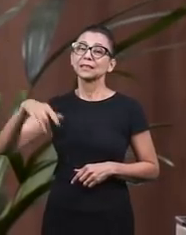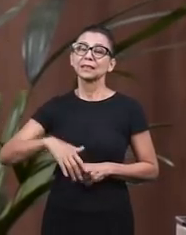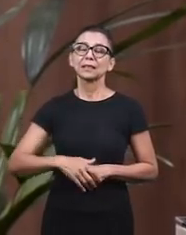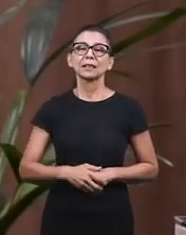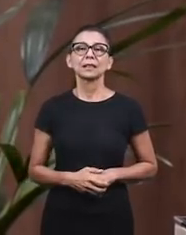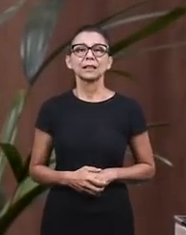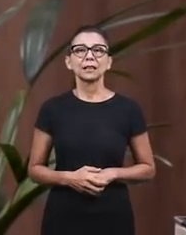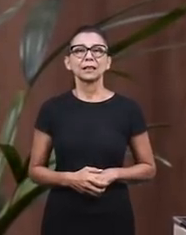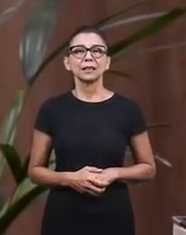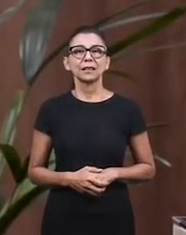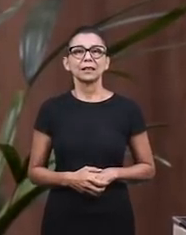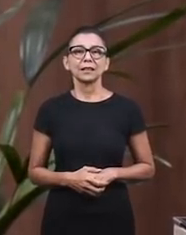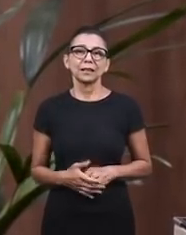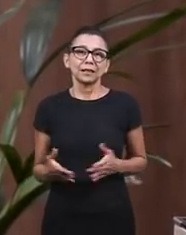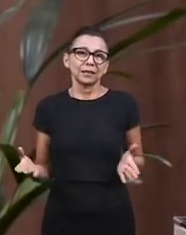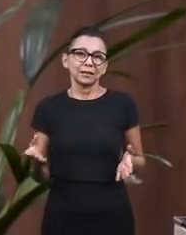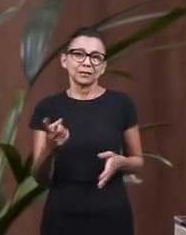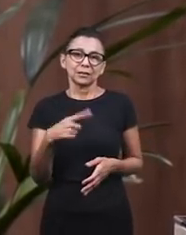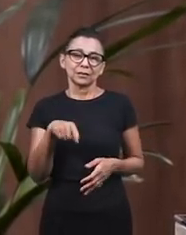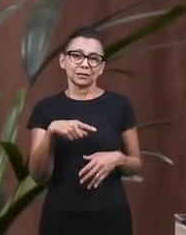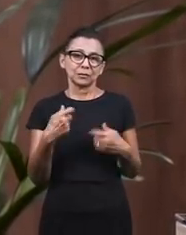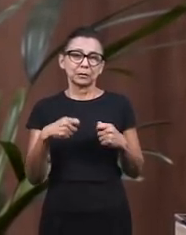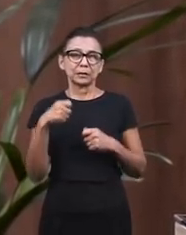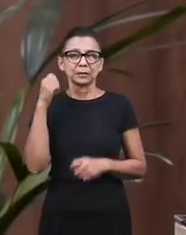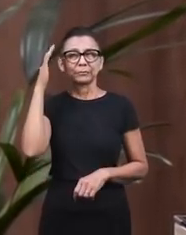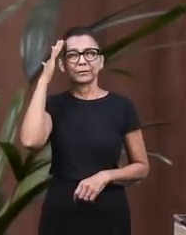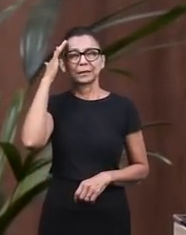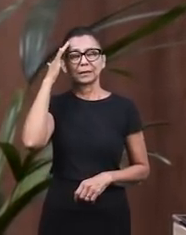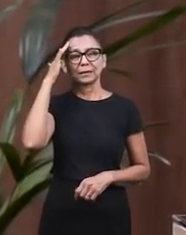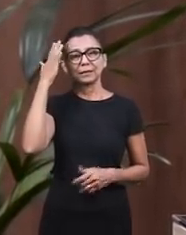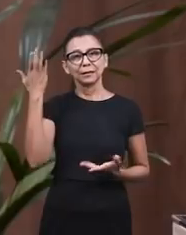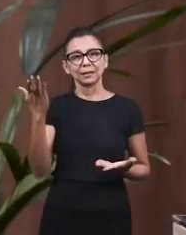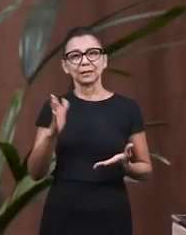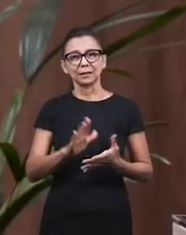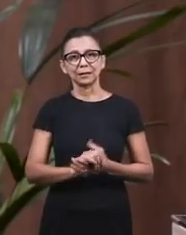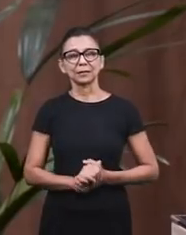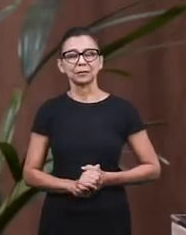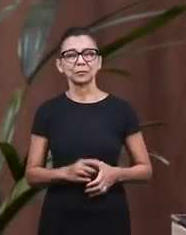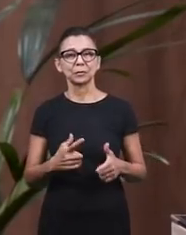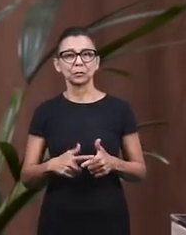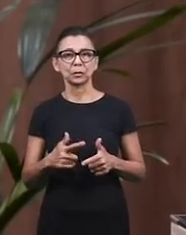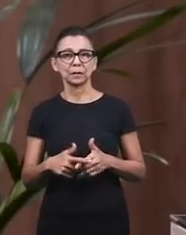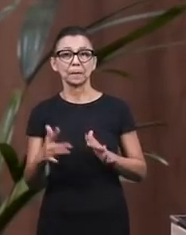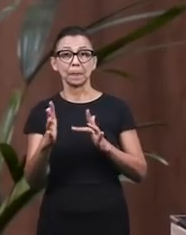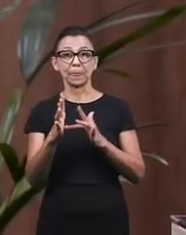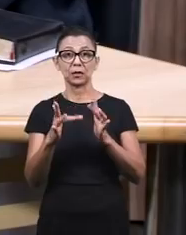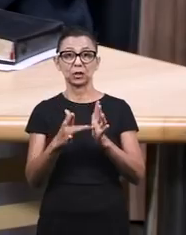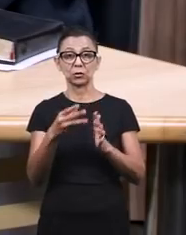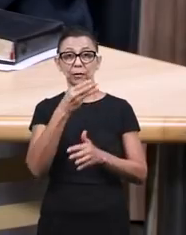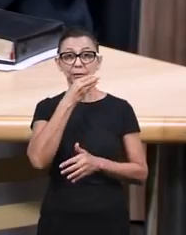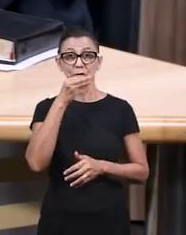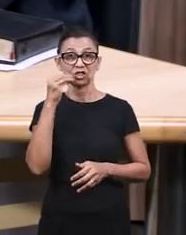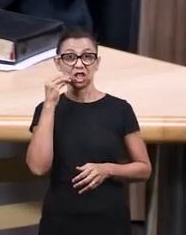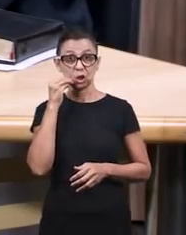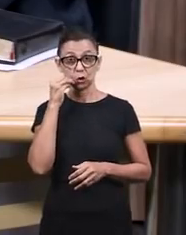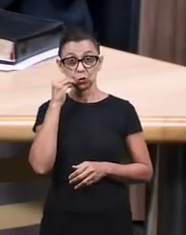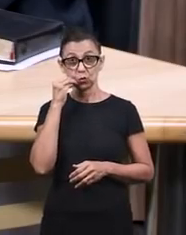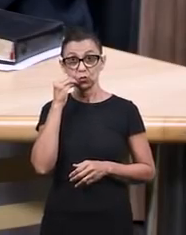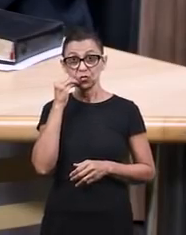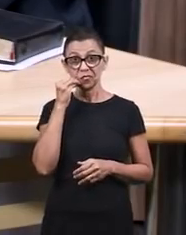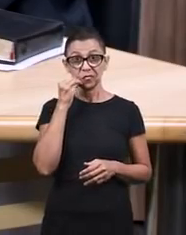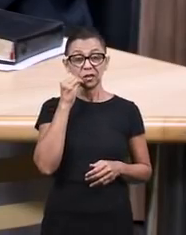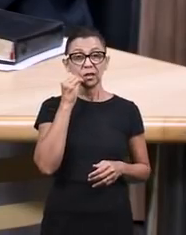tentado e num jejum prolongado ali, na dependência total do Espírito Santo mesmo. Que coisa maravilhosa. Mais uma vez o